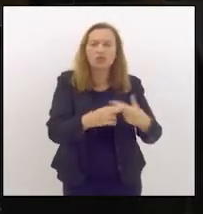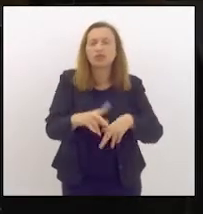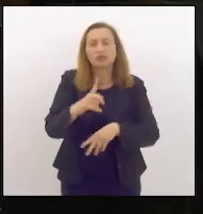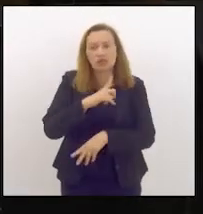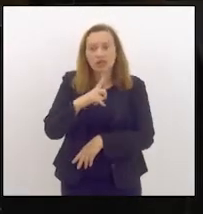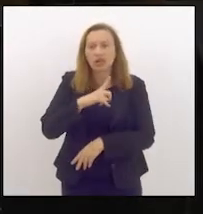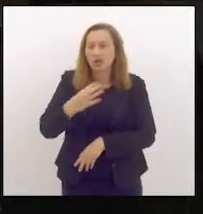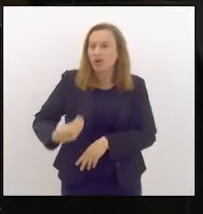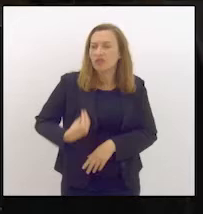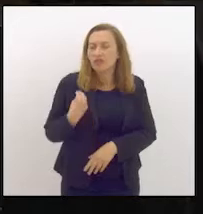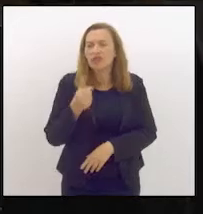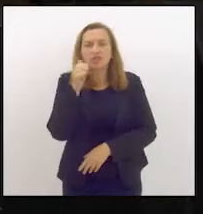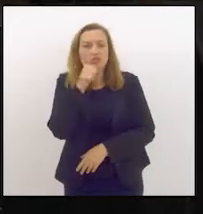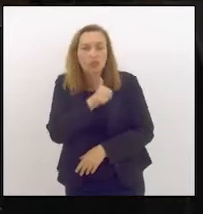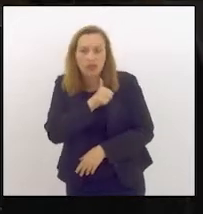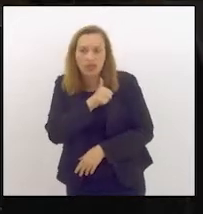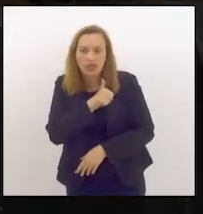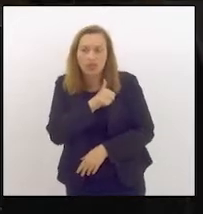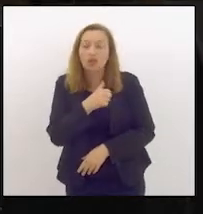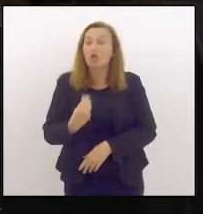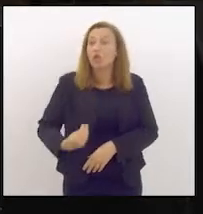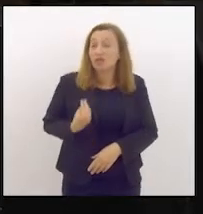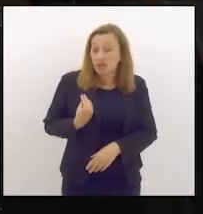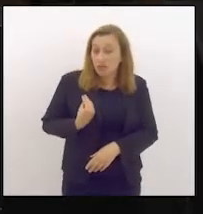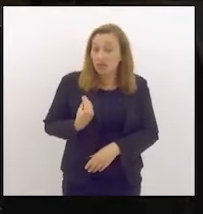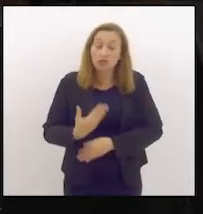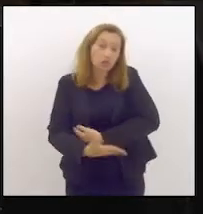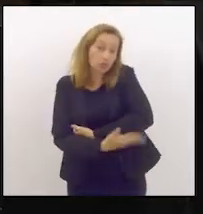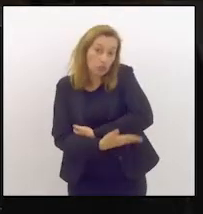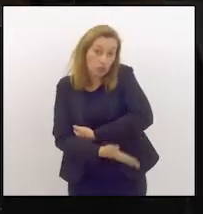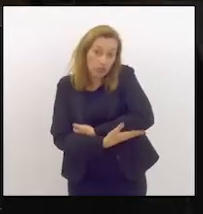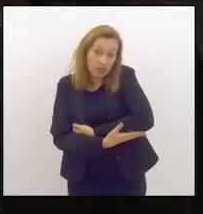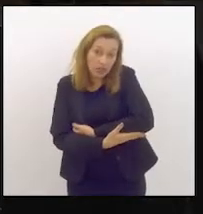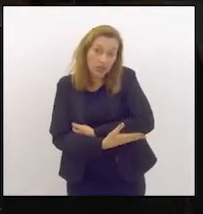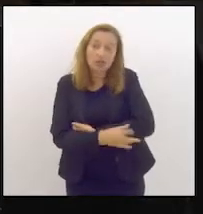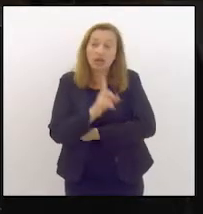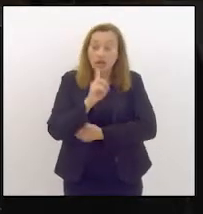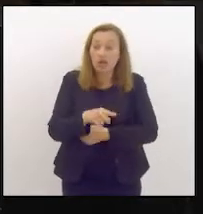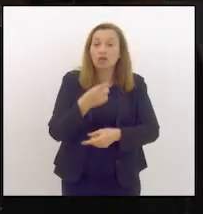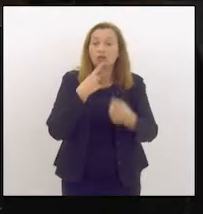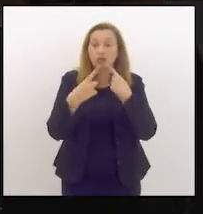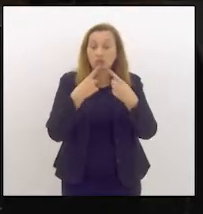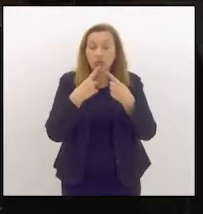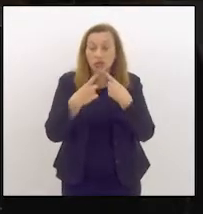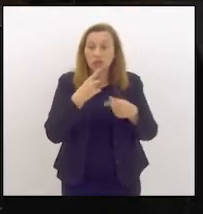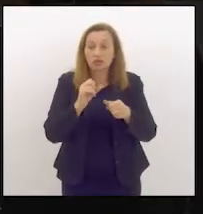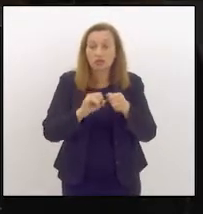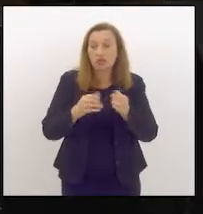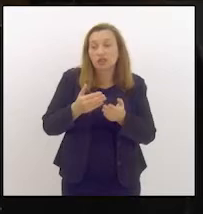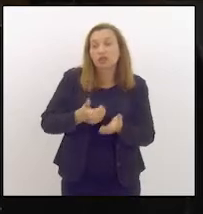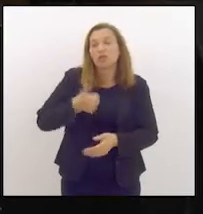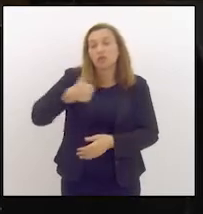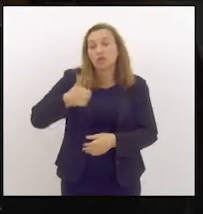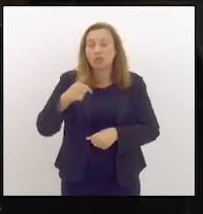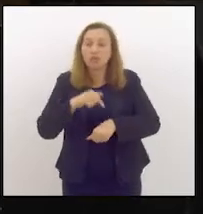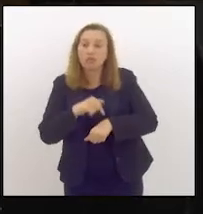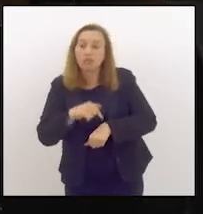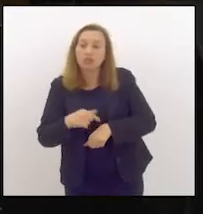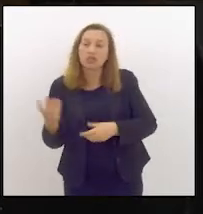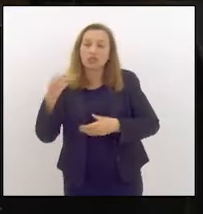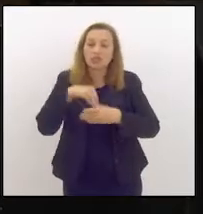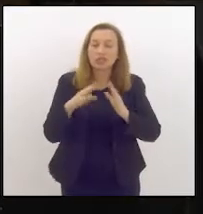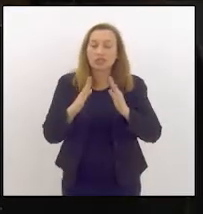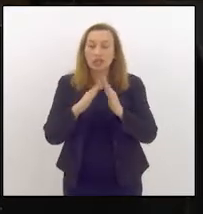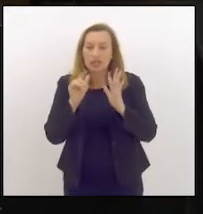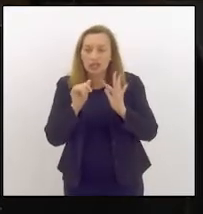com a vida dessas mulheres com a vida de esses bebês Esse é um debate que nós fizemos Desde o Primeiro Momento dentro dessa